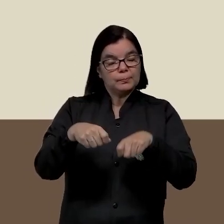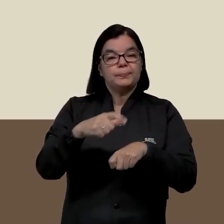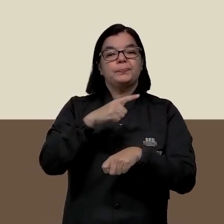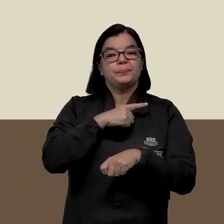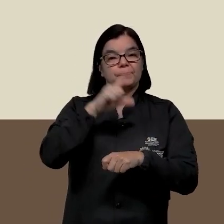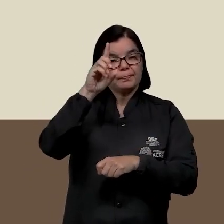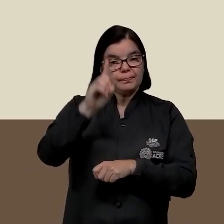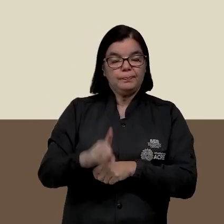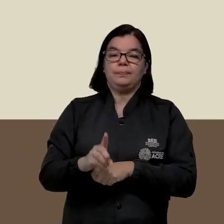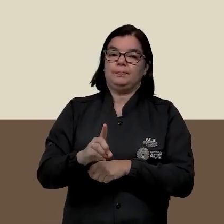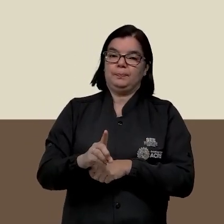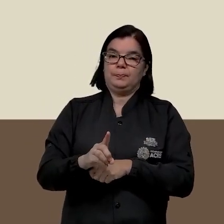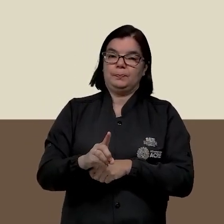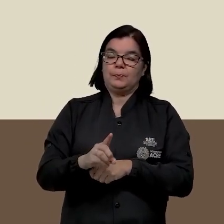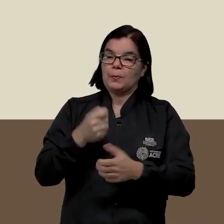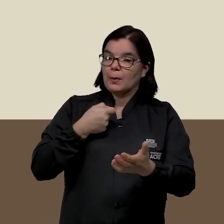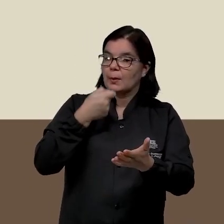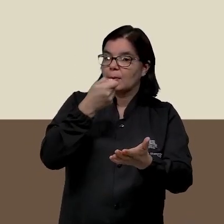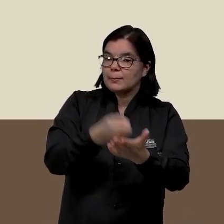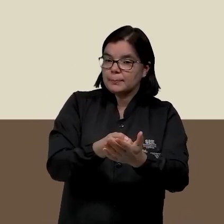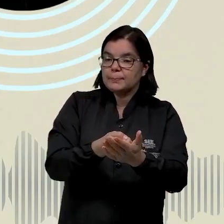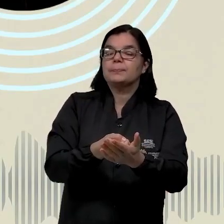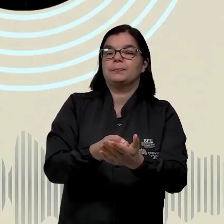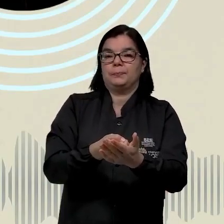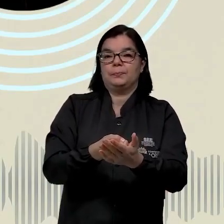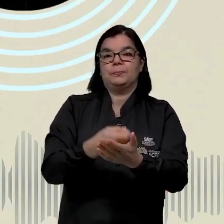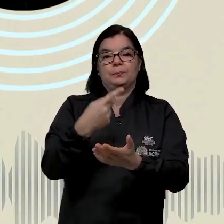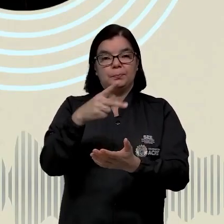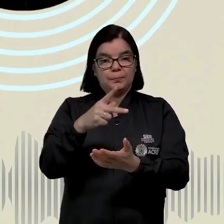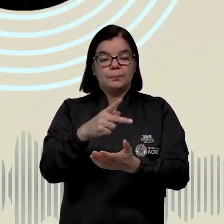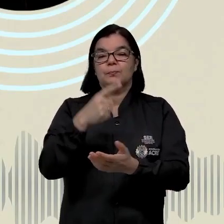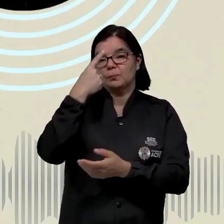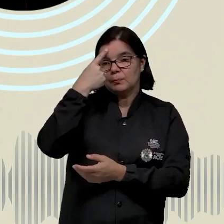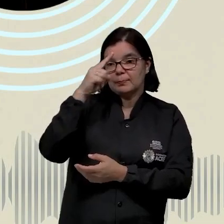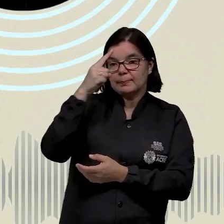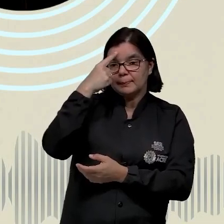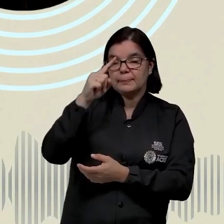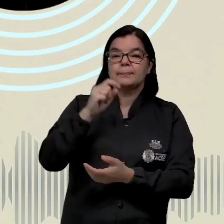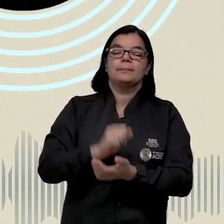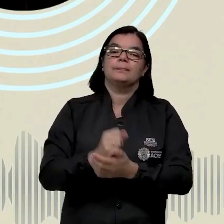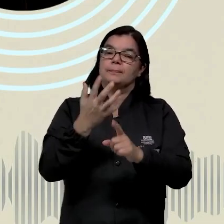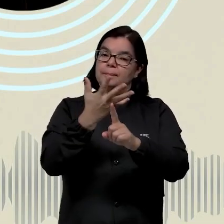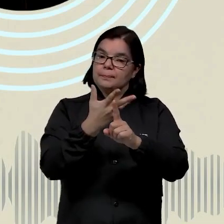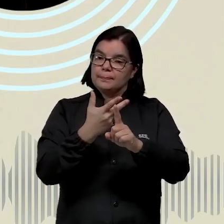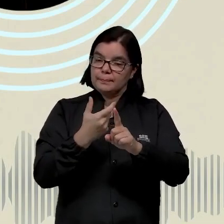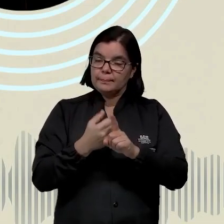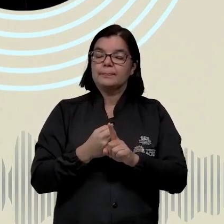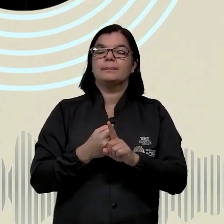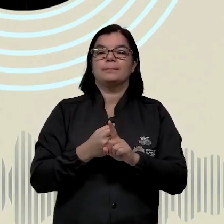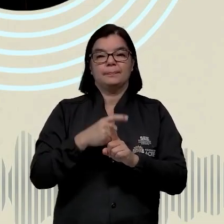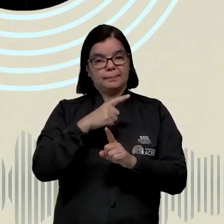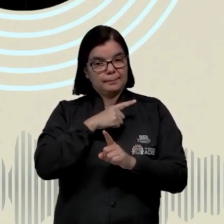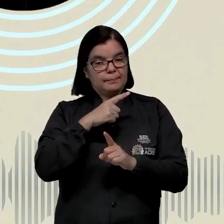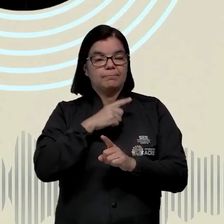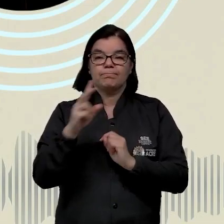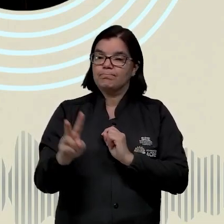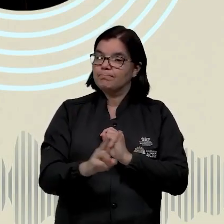o direito de ser remunerado pela sua obra. E a gente sabe que na arte, no mundo das artes, tem